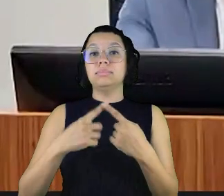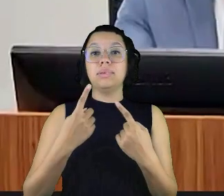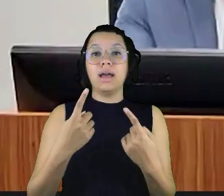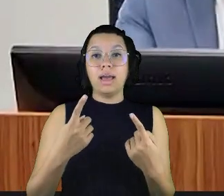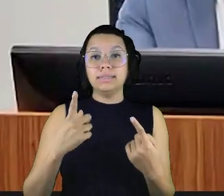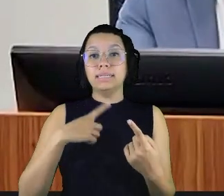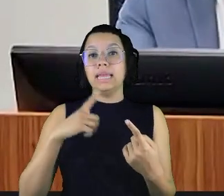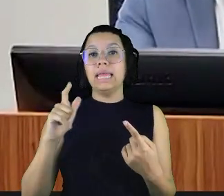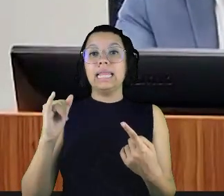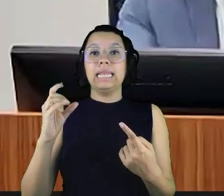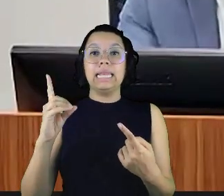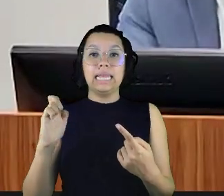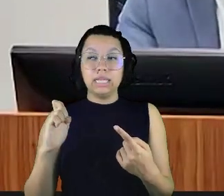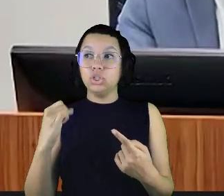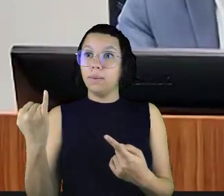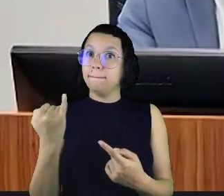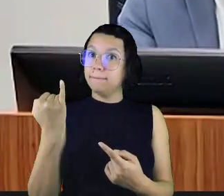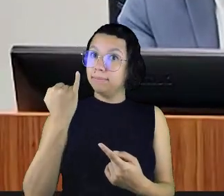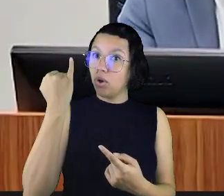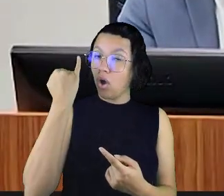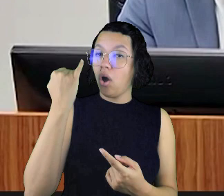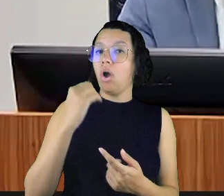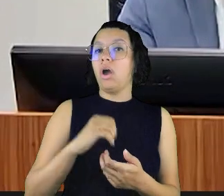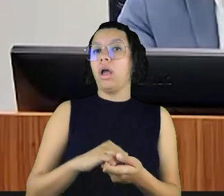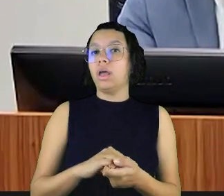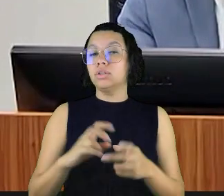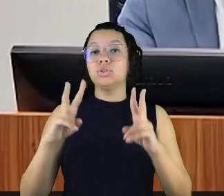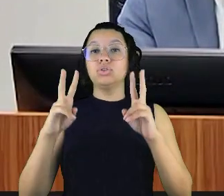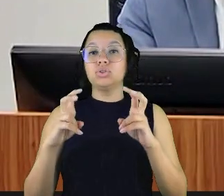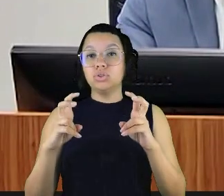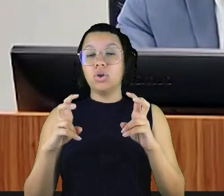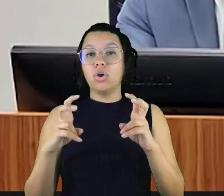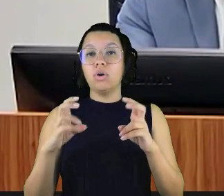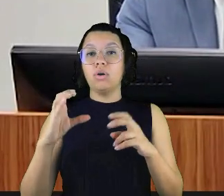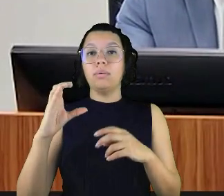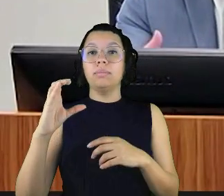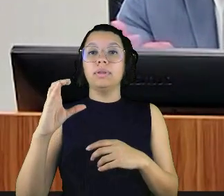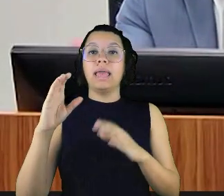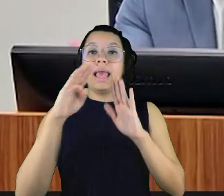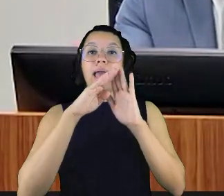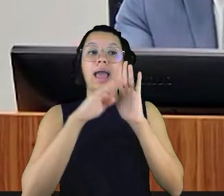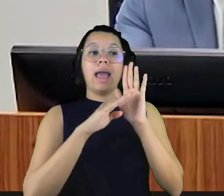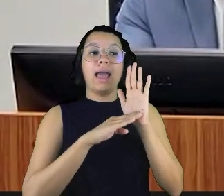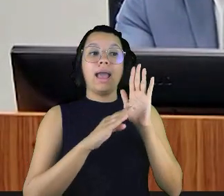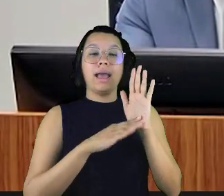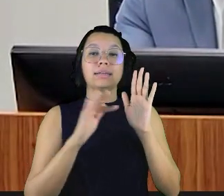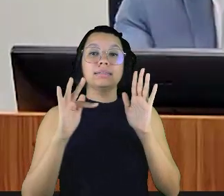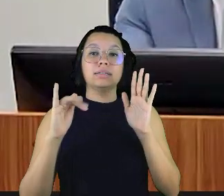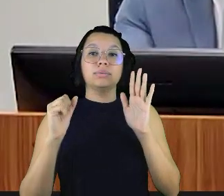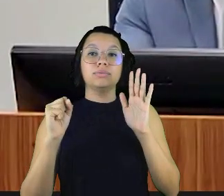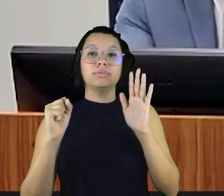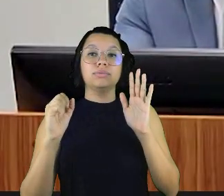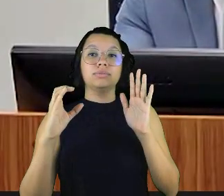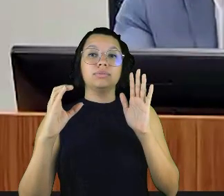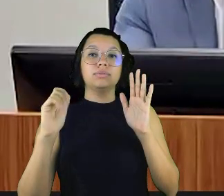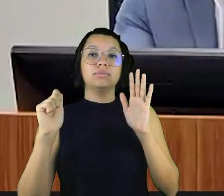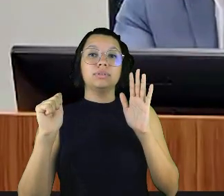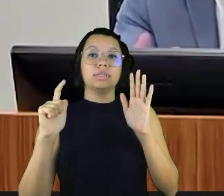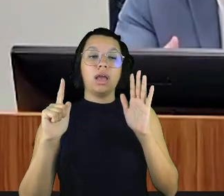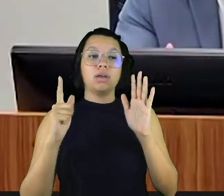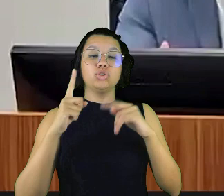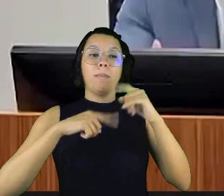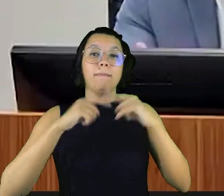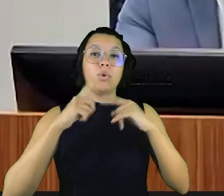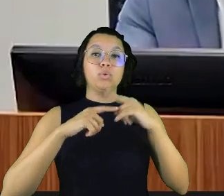importantíssimas sobre classificação fiscal de produto importado, o clássico dos clássicos, né?